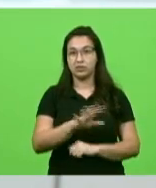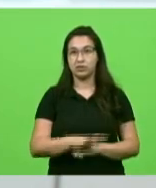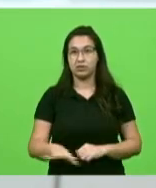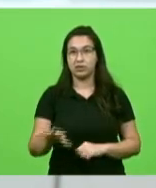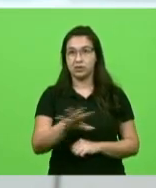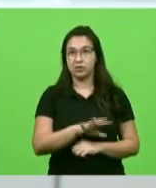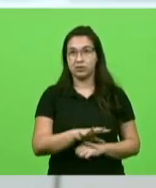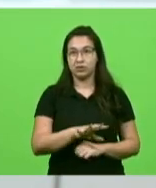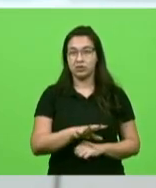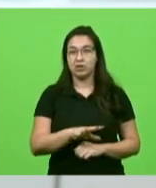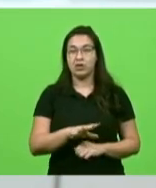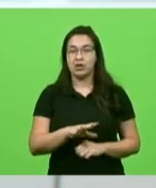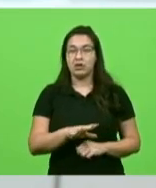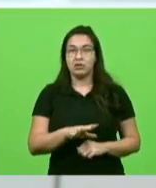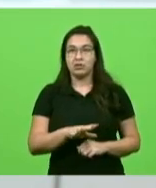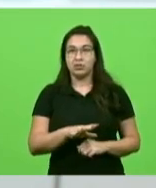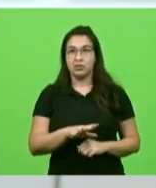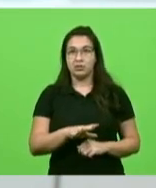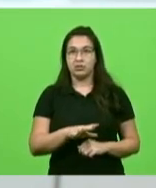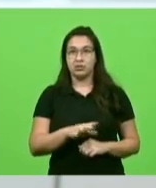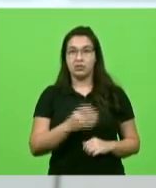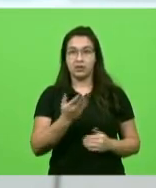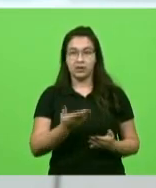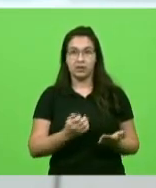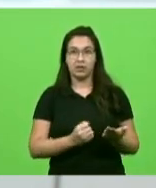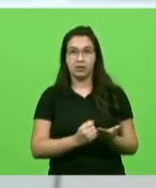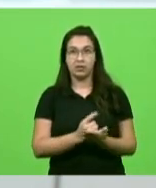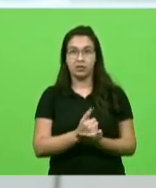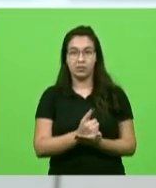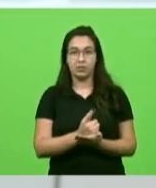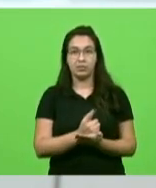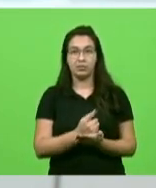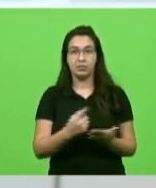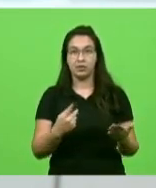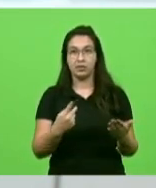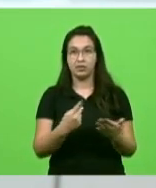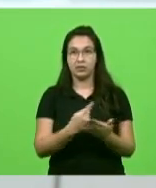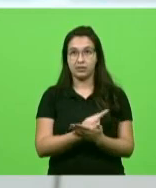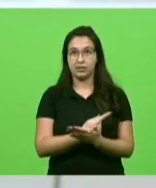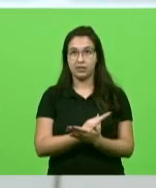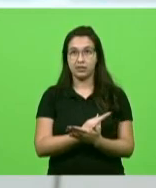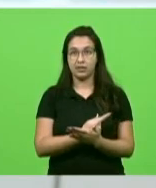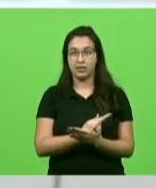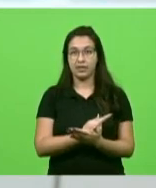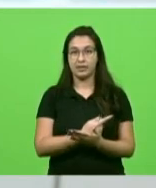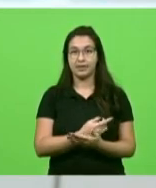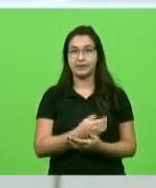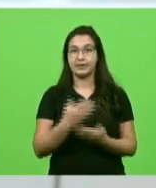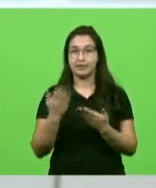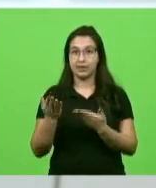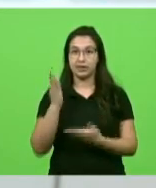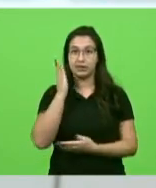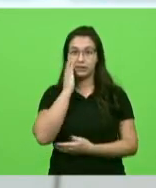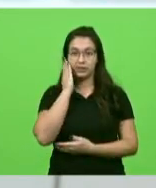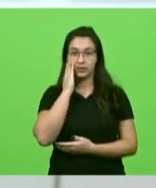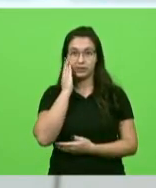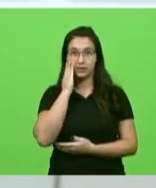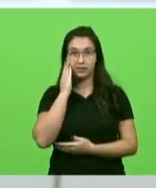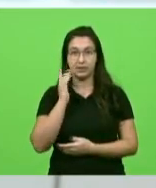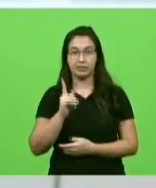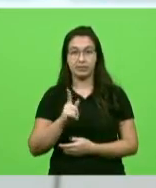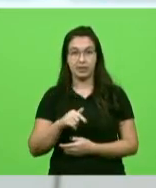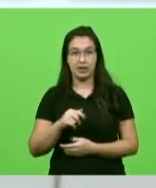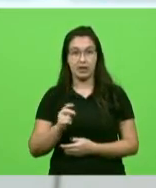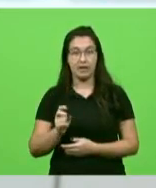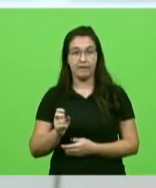e por outras palavras que a compra indevidamente ordenada de forma voluntária se deu a